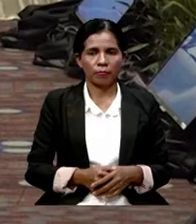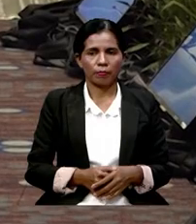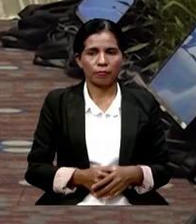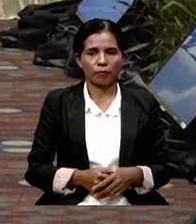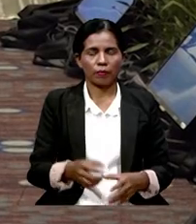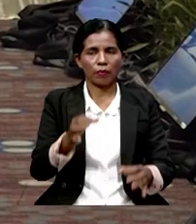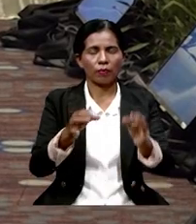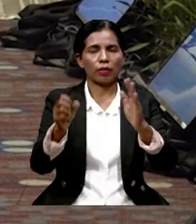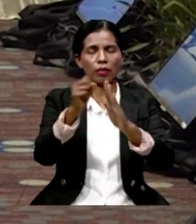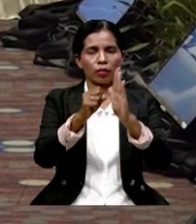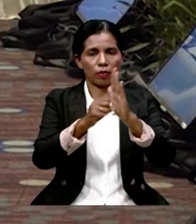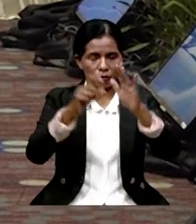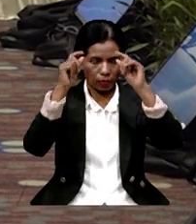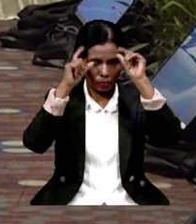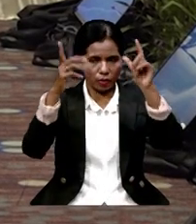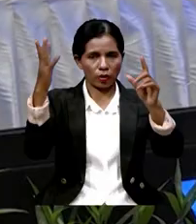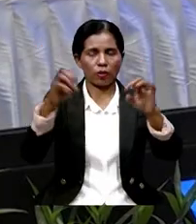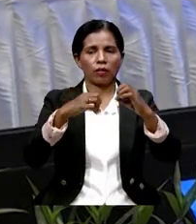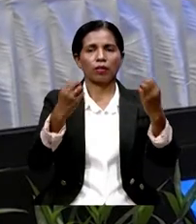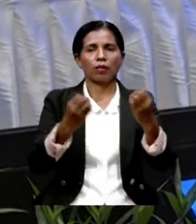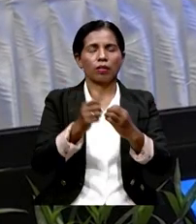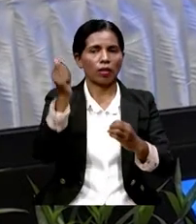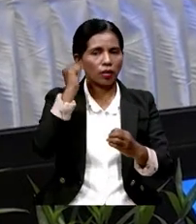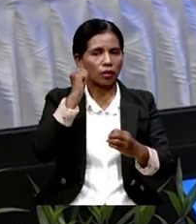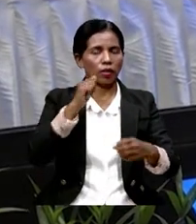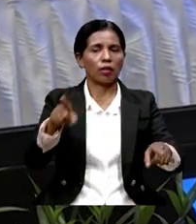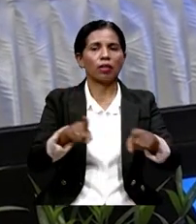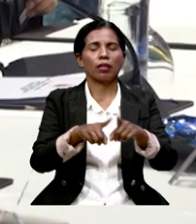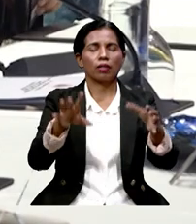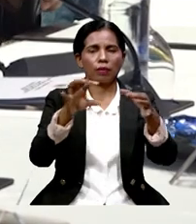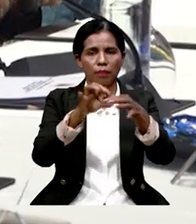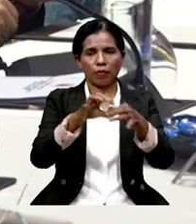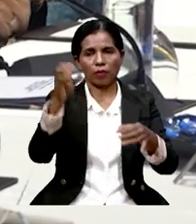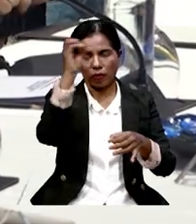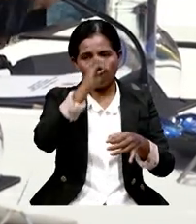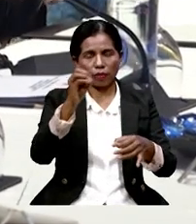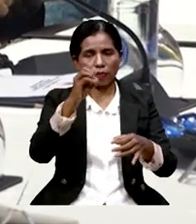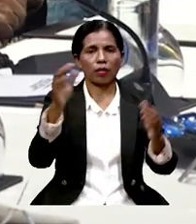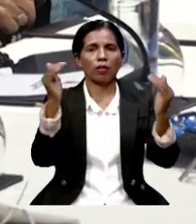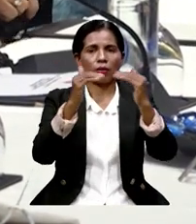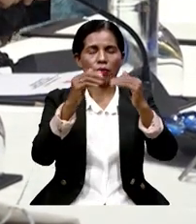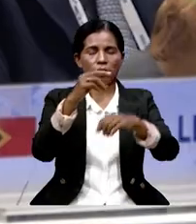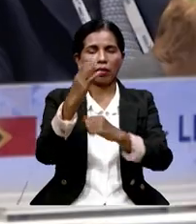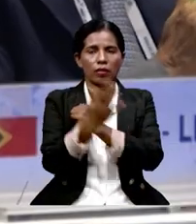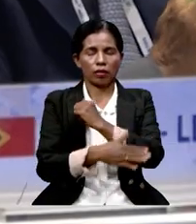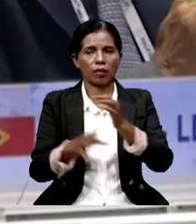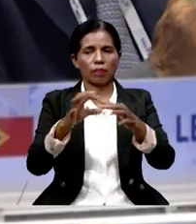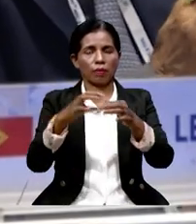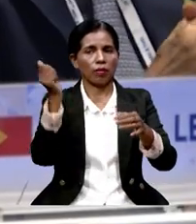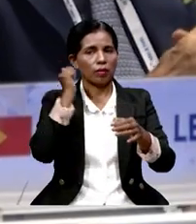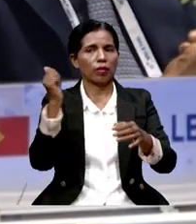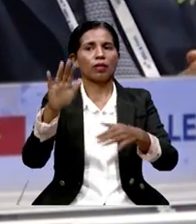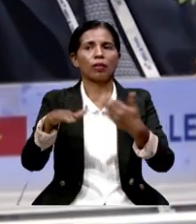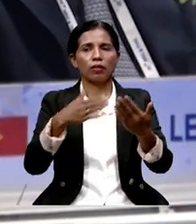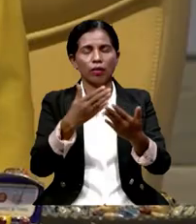Mas que Estatuto Tmor-Leste e a Organização Regional ASEAN, Hanessa Membro Observador, Mevê e a Sorumutu Nação Membro ASEAN Sira Nebe, Halau e